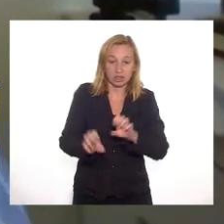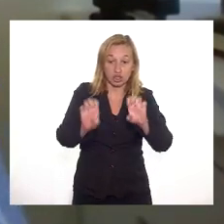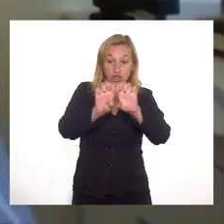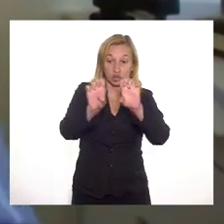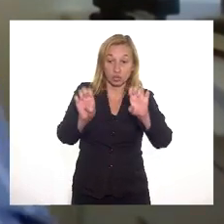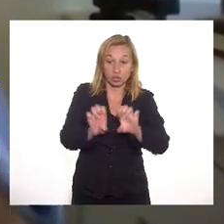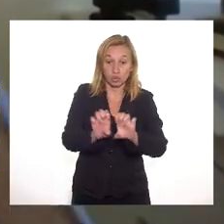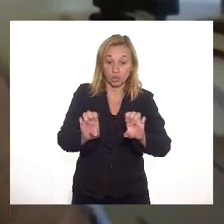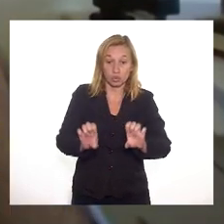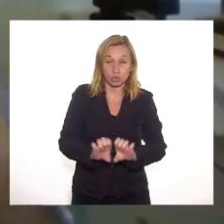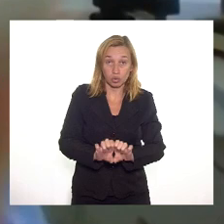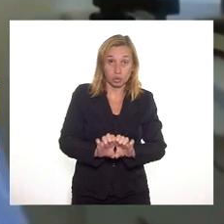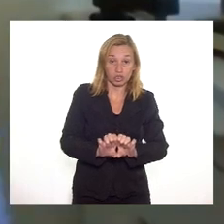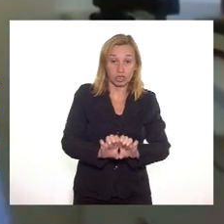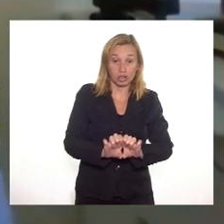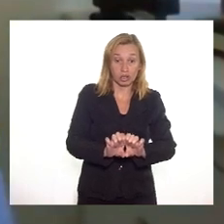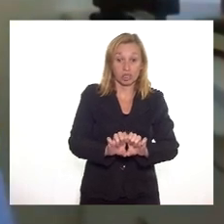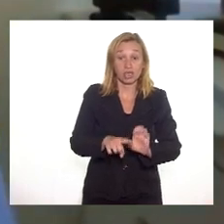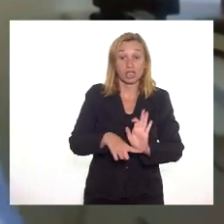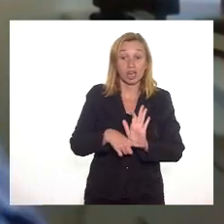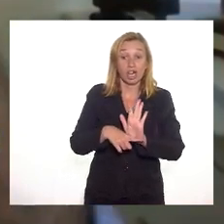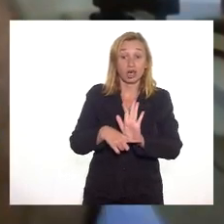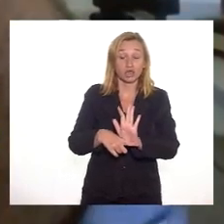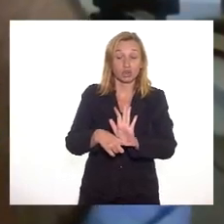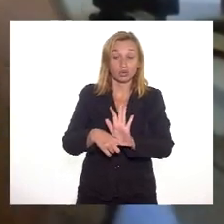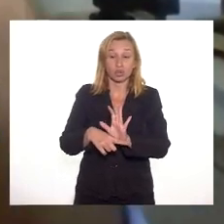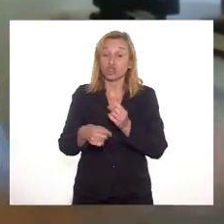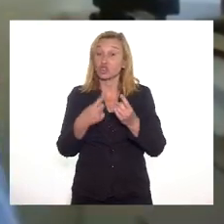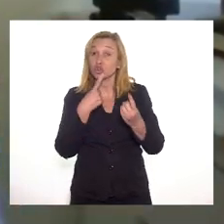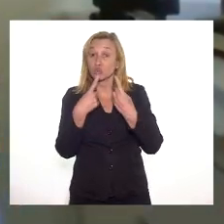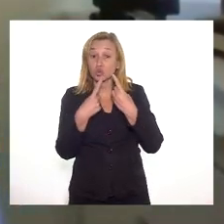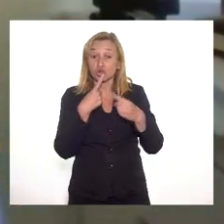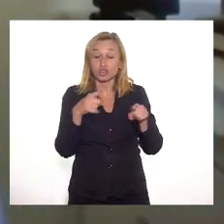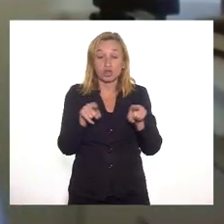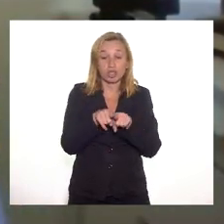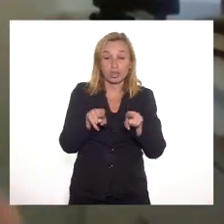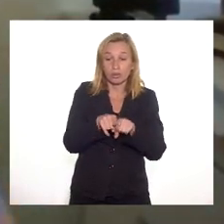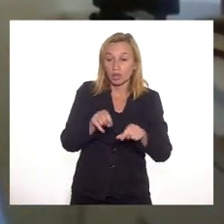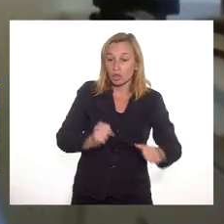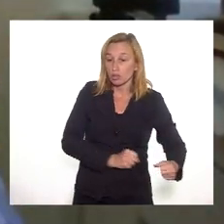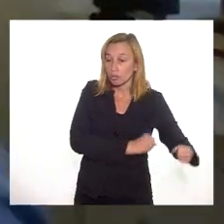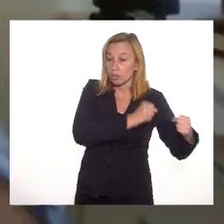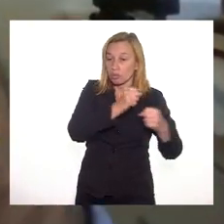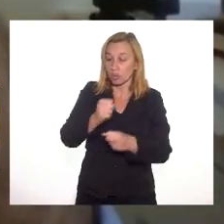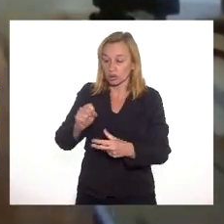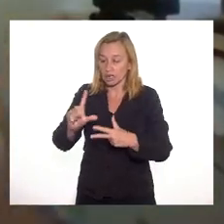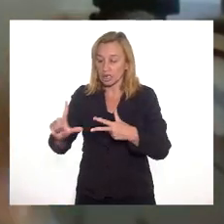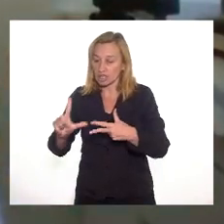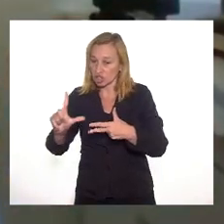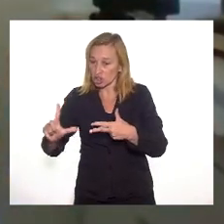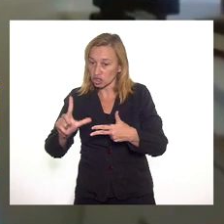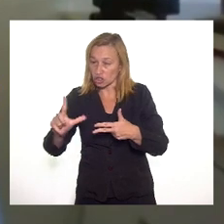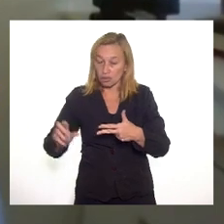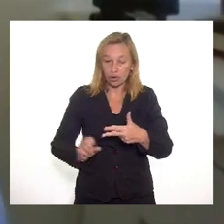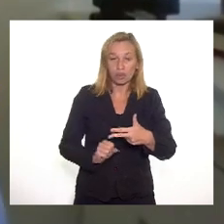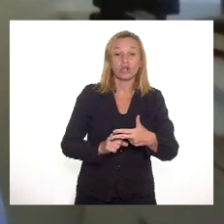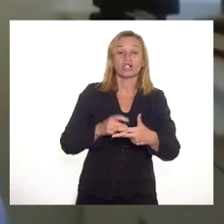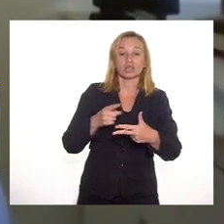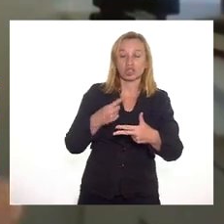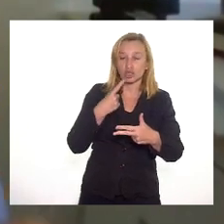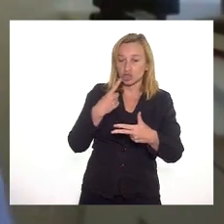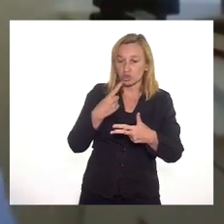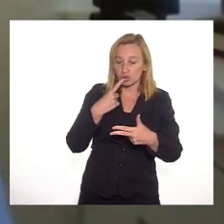estruturantes, consolidados, discutindo também com o poder legislativo, discutindo com